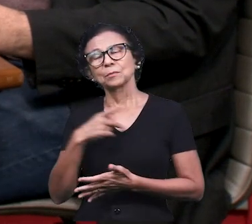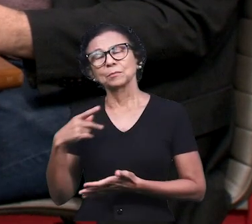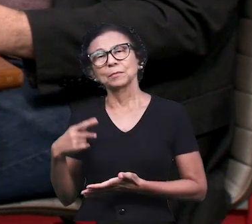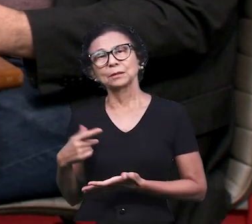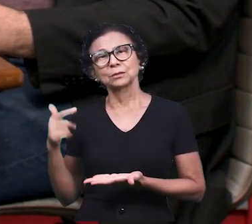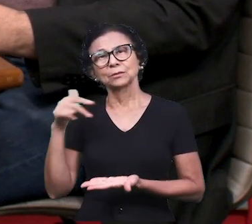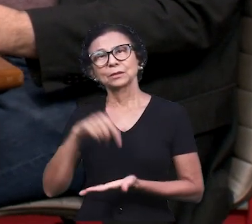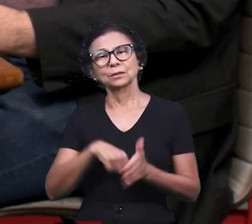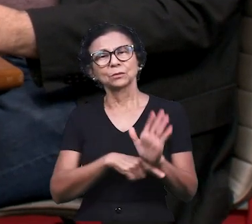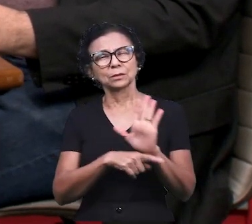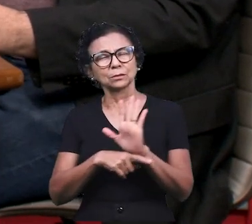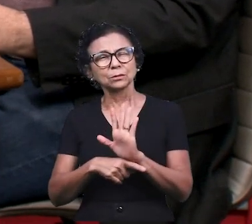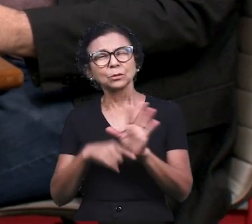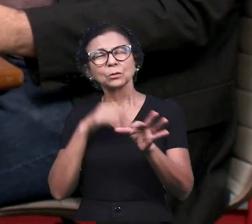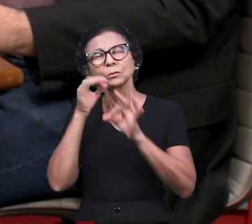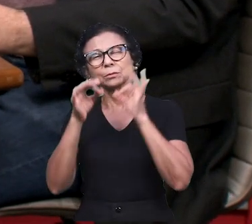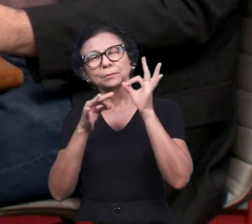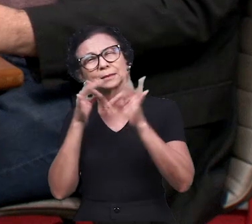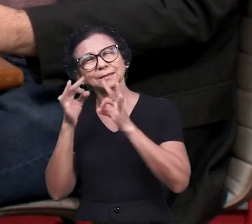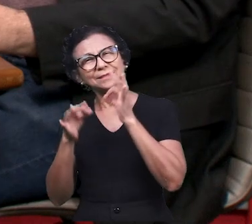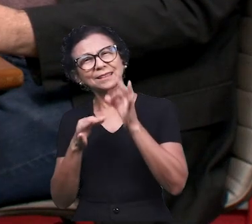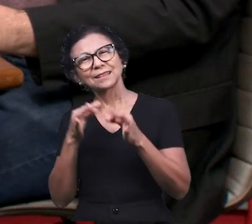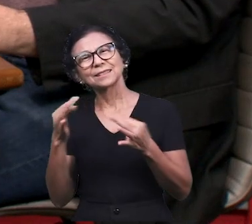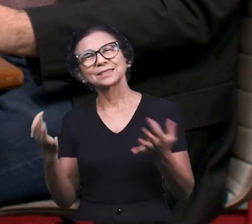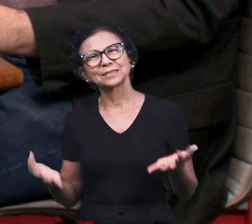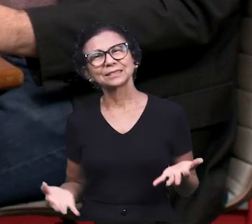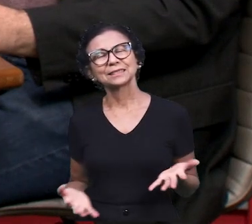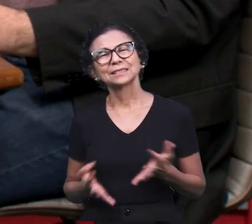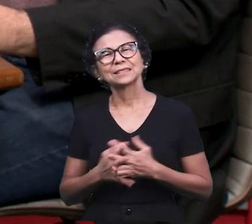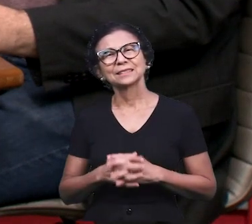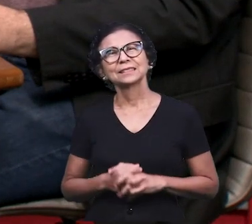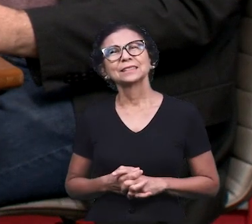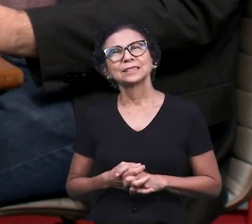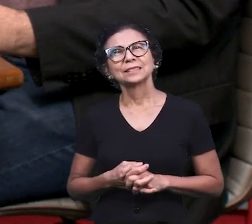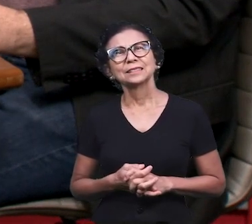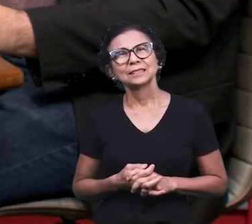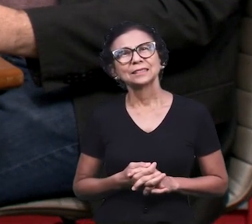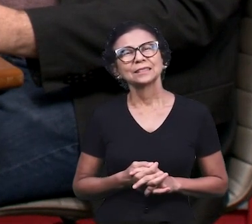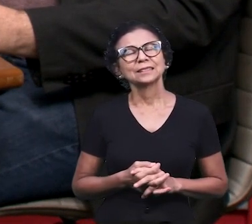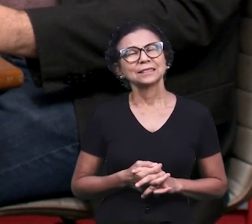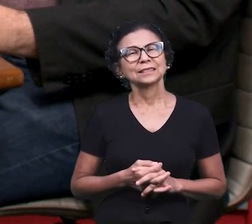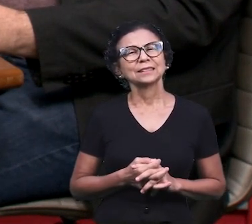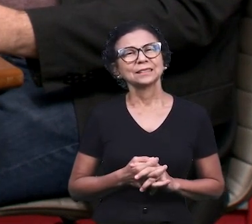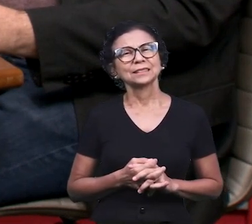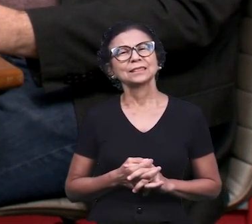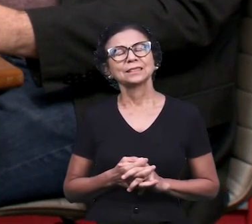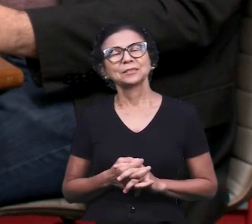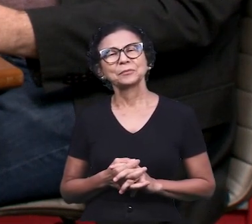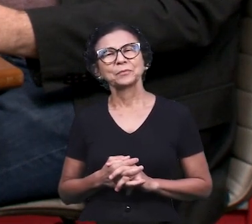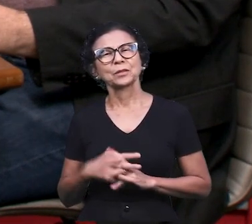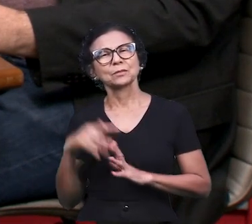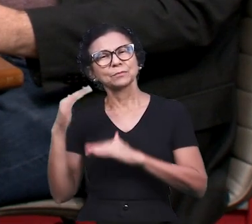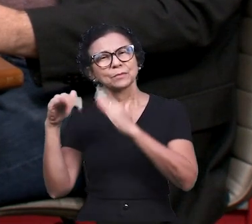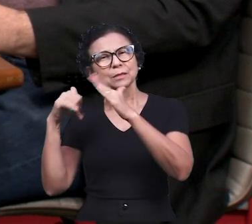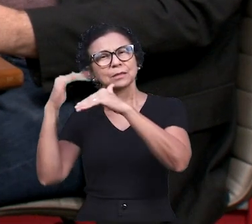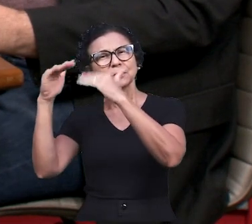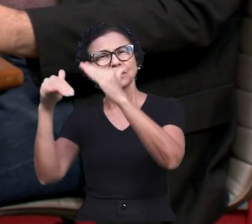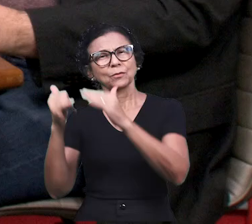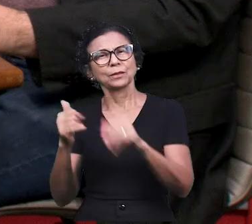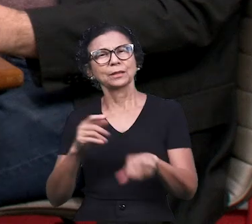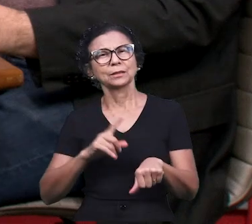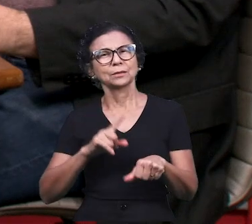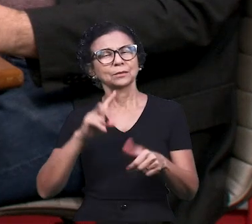ajudar, fazendo alguns comentários. E, por certo, nós vamos alcançando cada vez mais à medida que nós lermos a palavra de